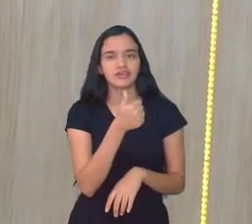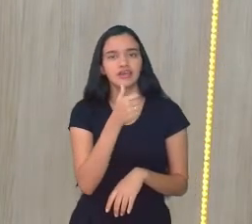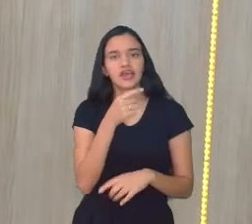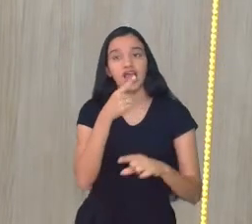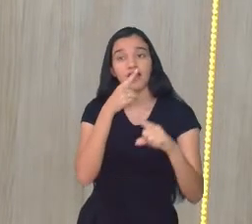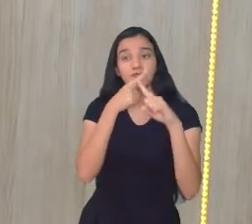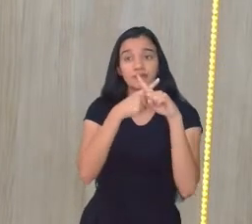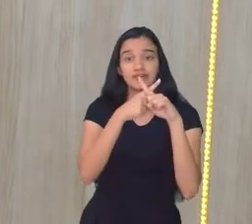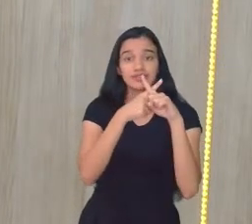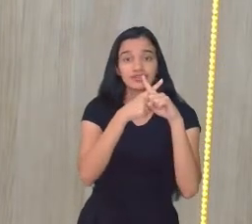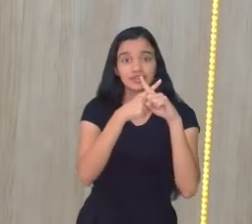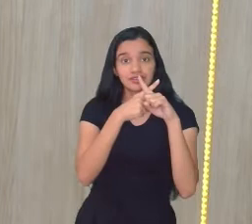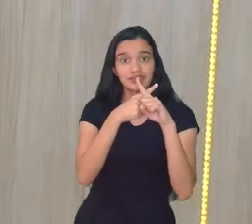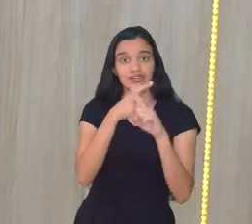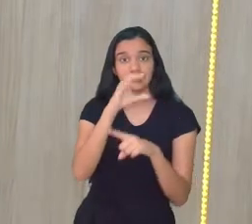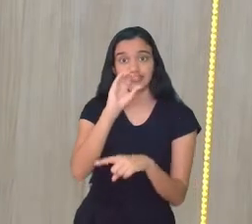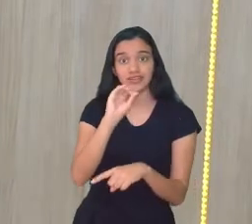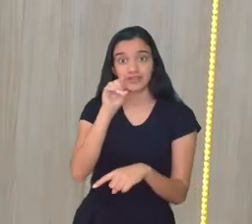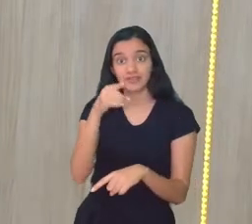vezes